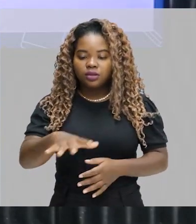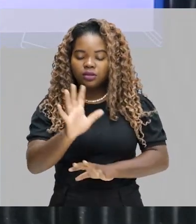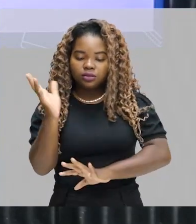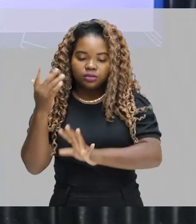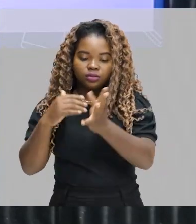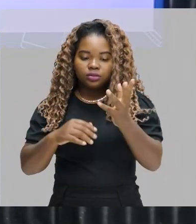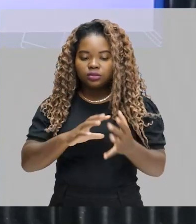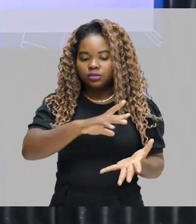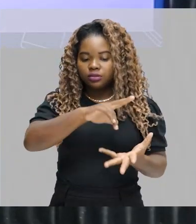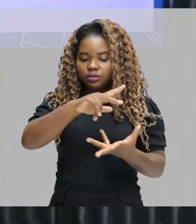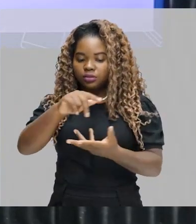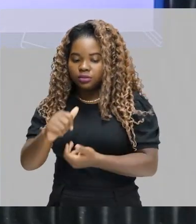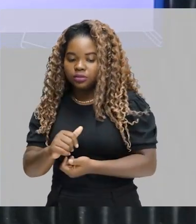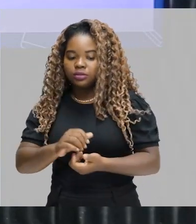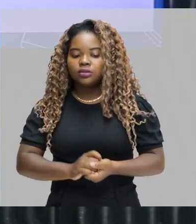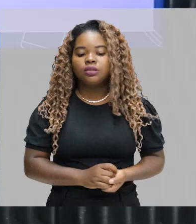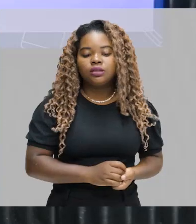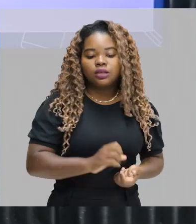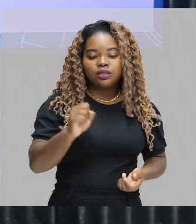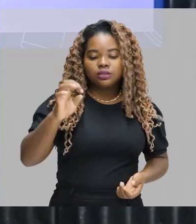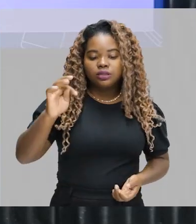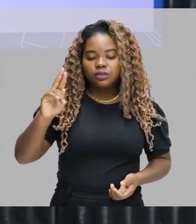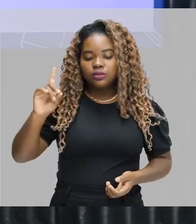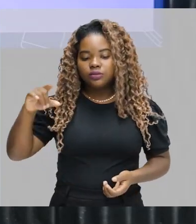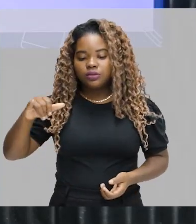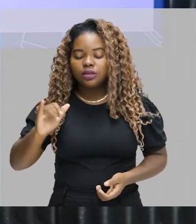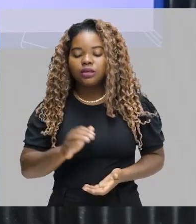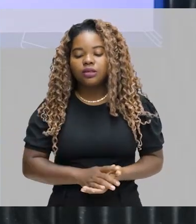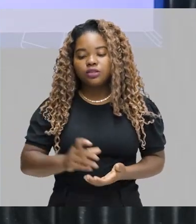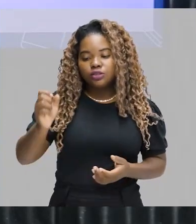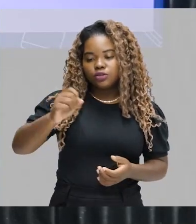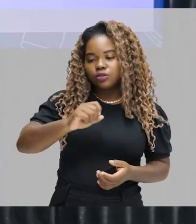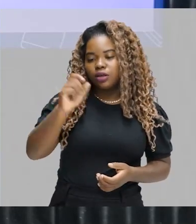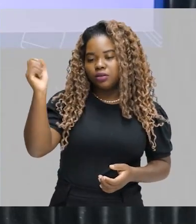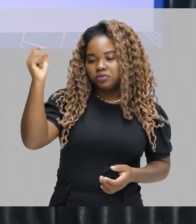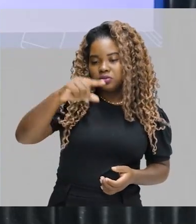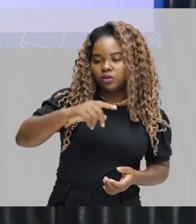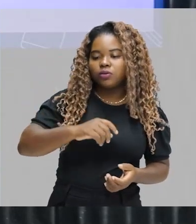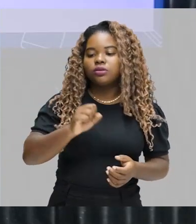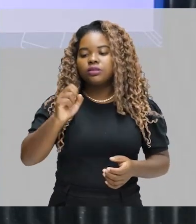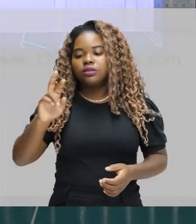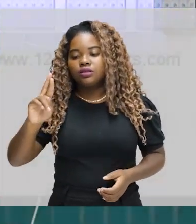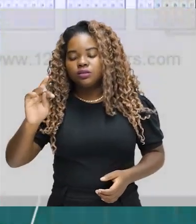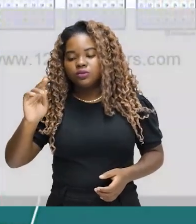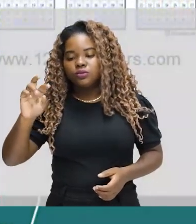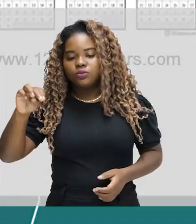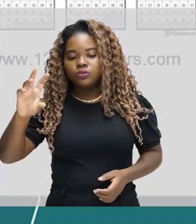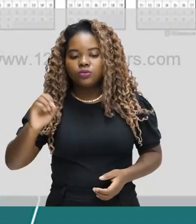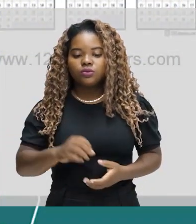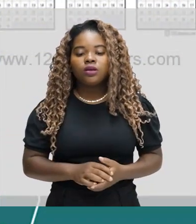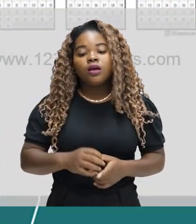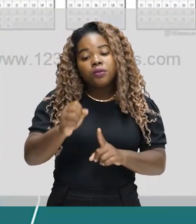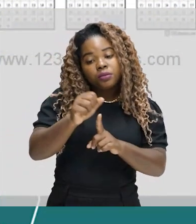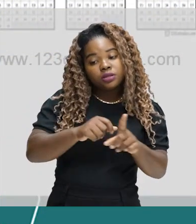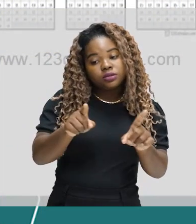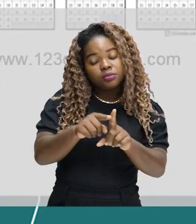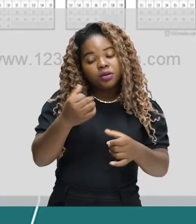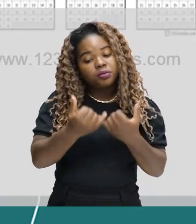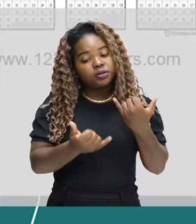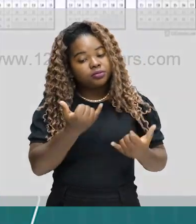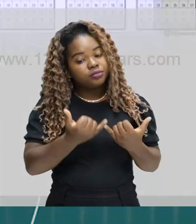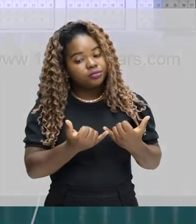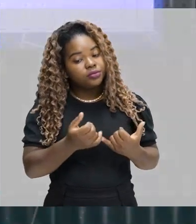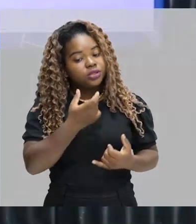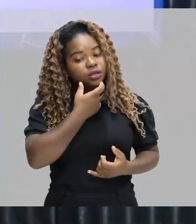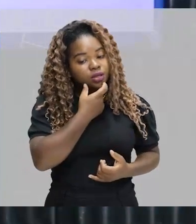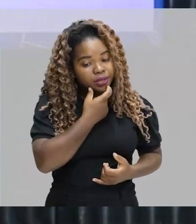o planeta, dia de Saturno, dia do Sol. Bom, no caso dos meses, algo muito parecido.